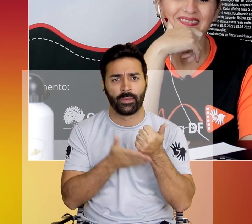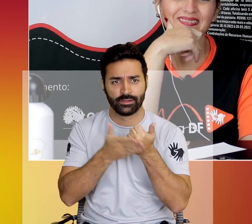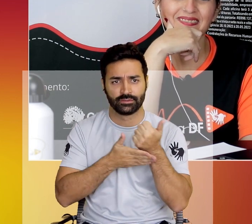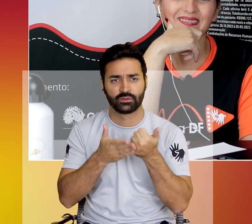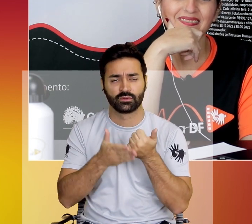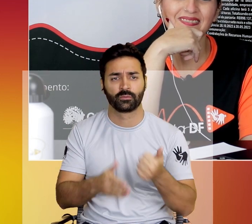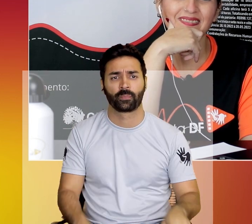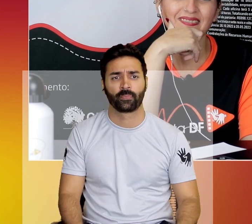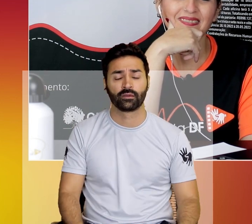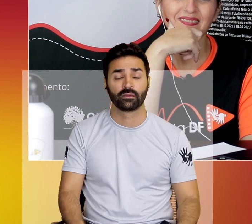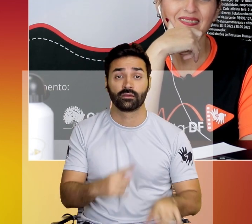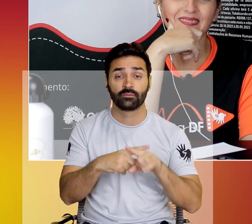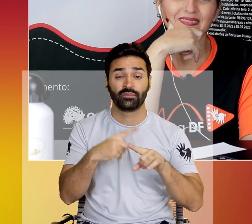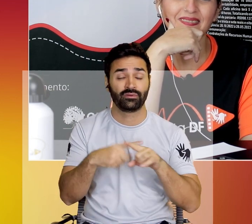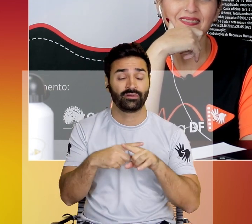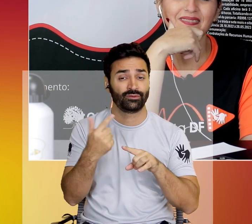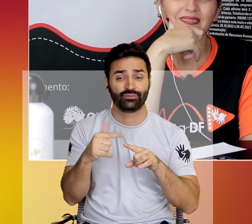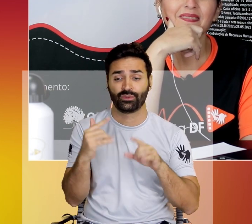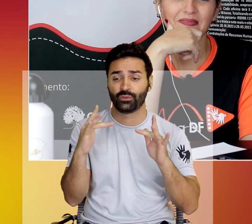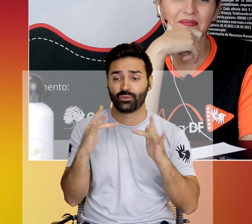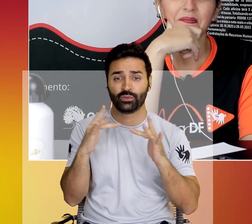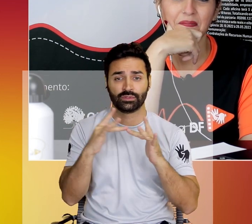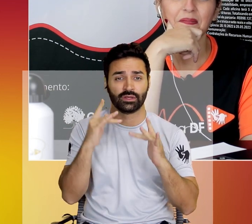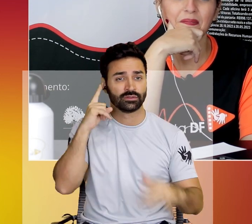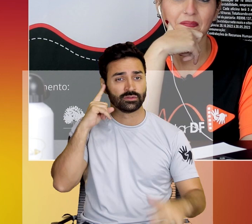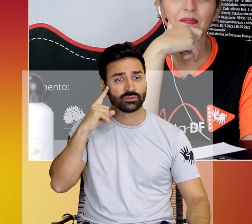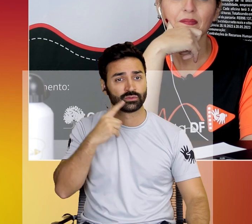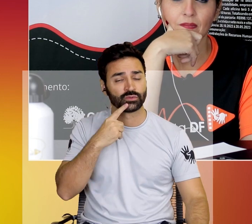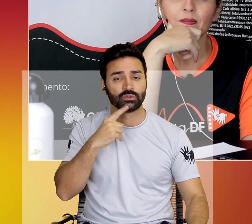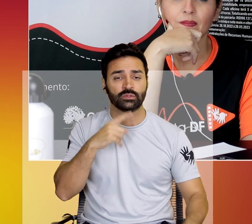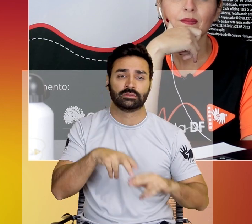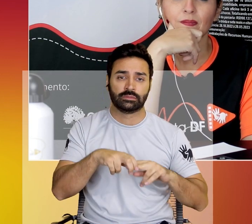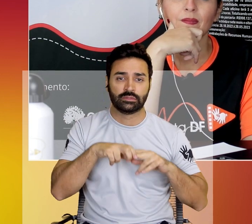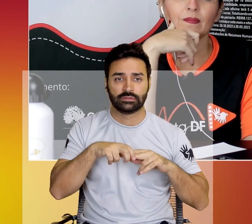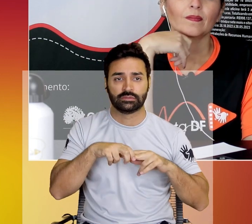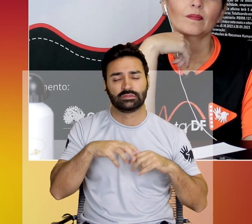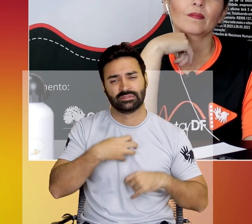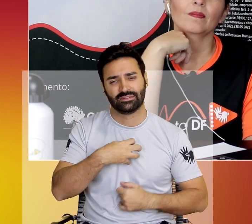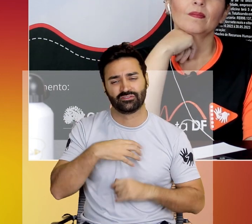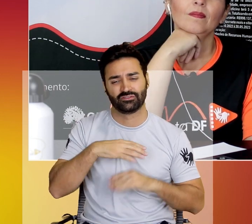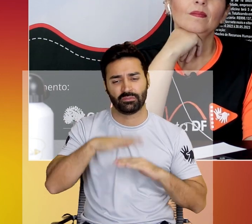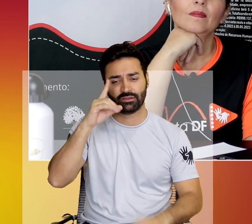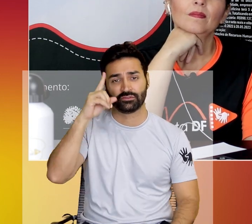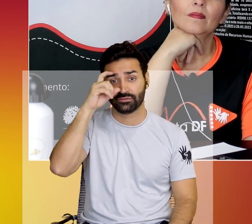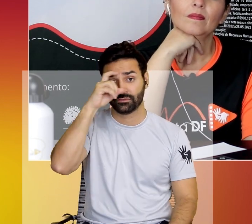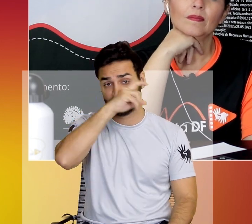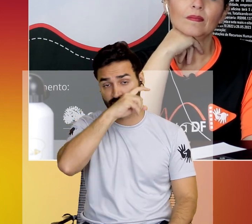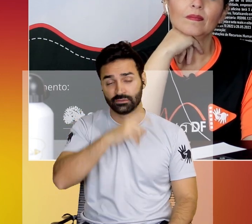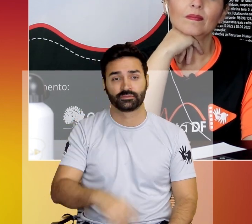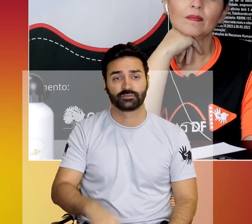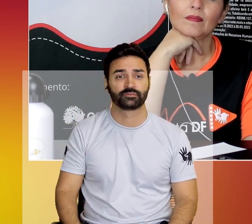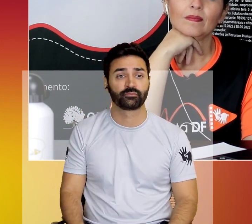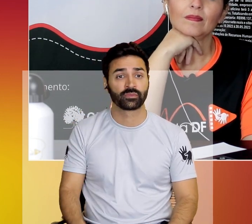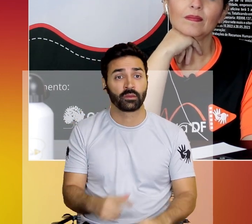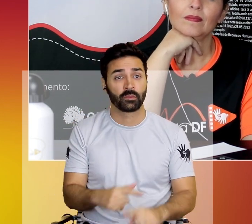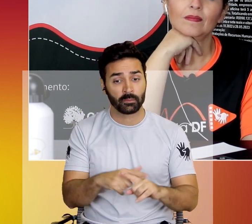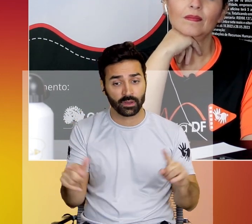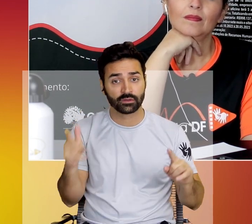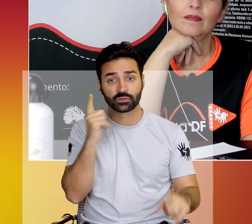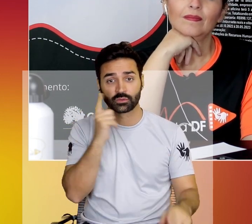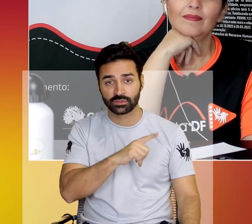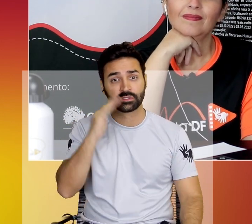Porque, como eu não tenho contato com surdo, então para mim fica mais difícil. Apesar disso, eu consigo entender muito bem o que o